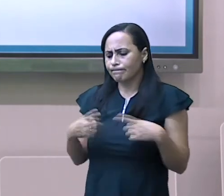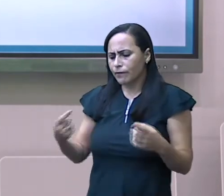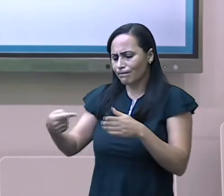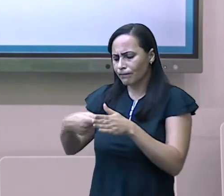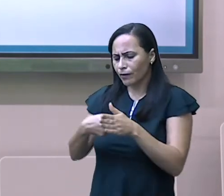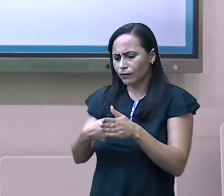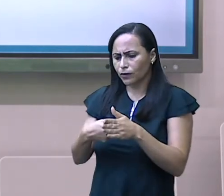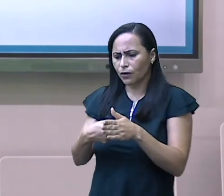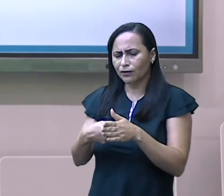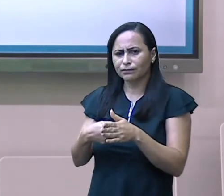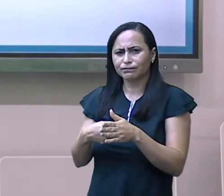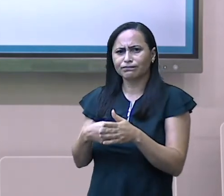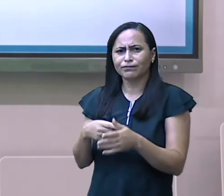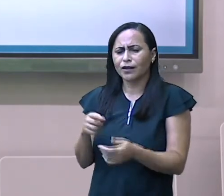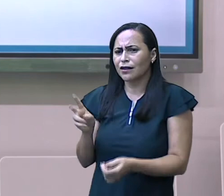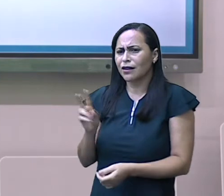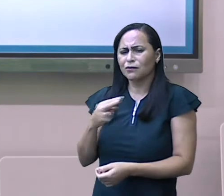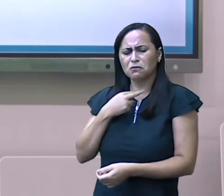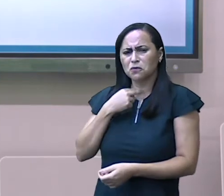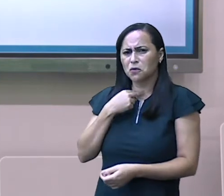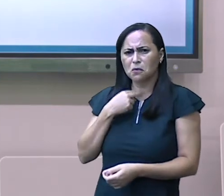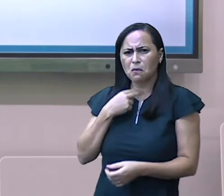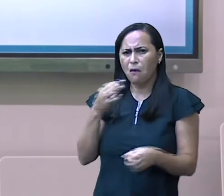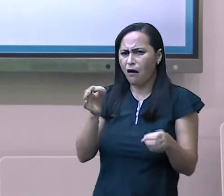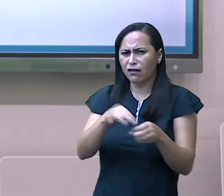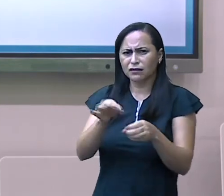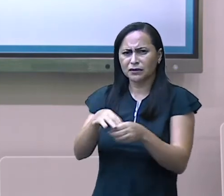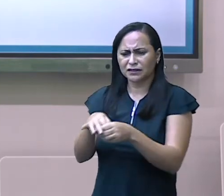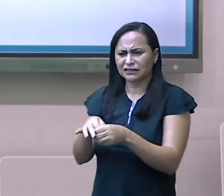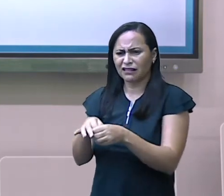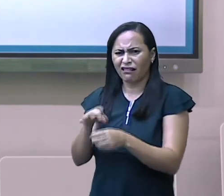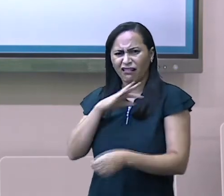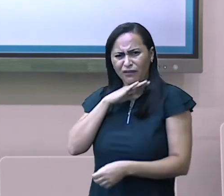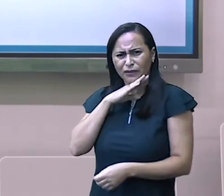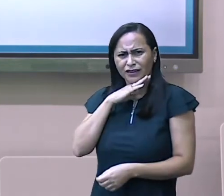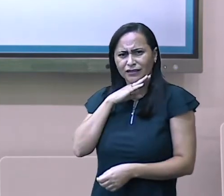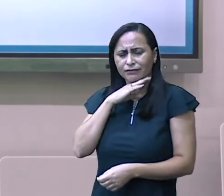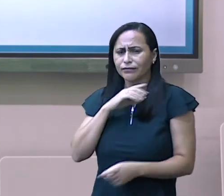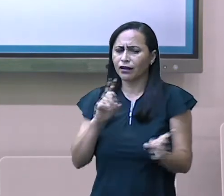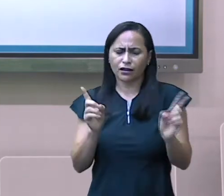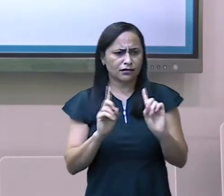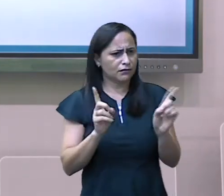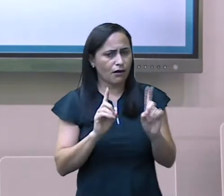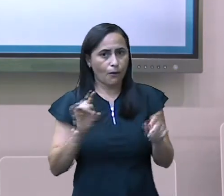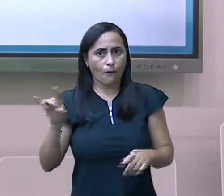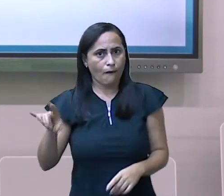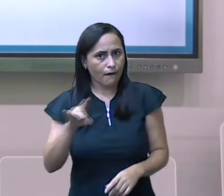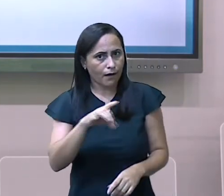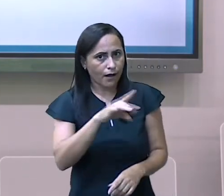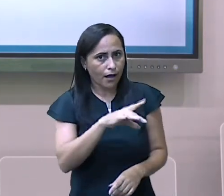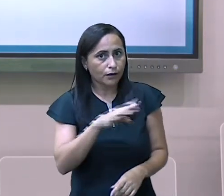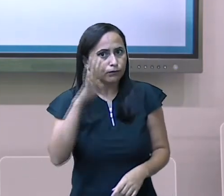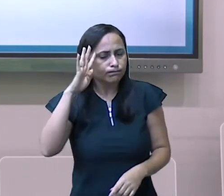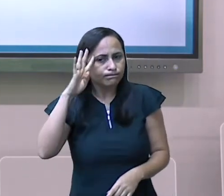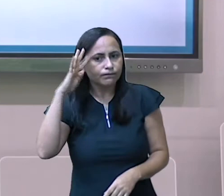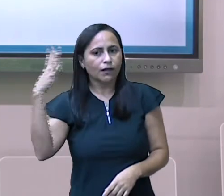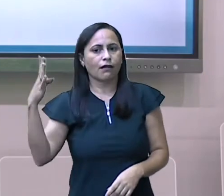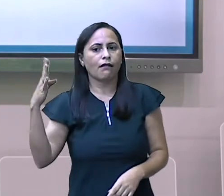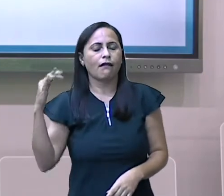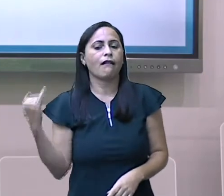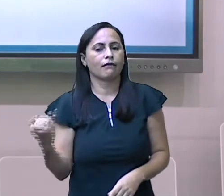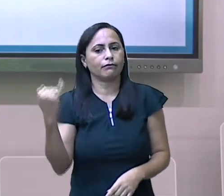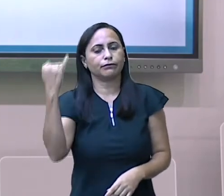para o cultivo de agricultura, não presta? Presta sim. Cada solo tem a sua utilidade.